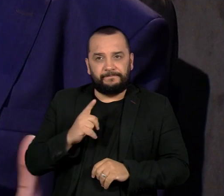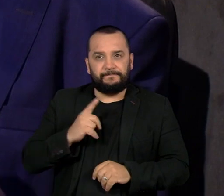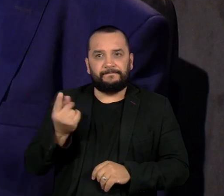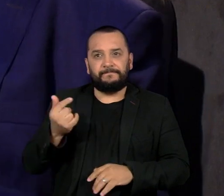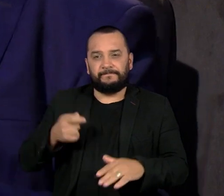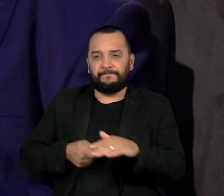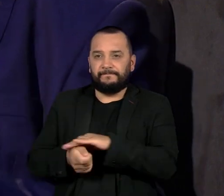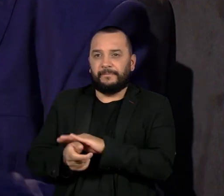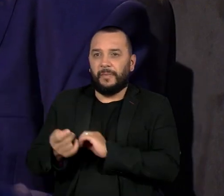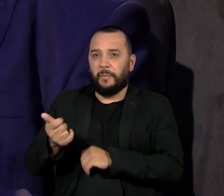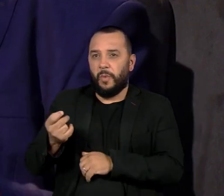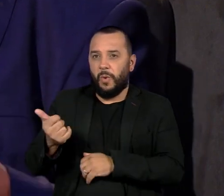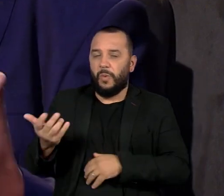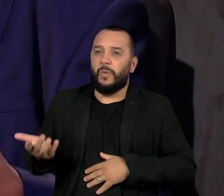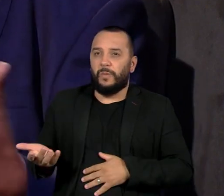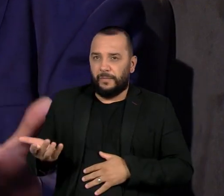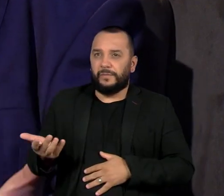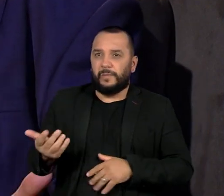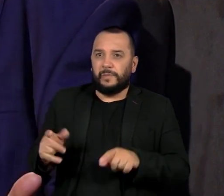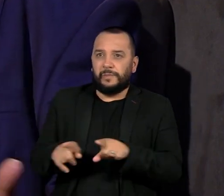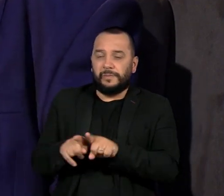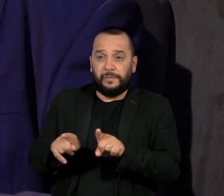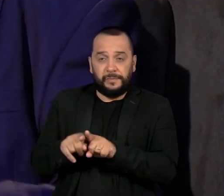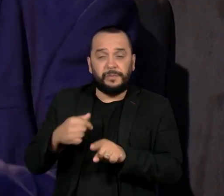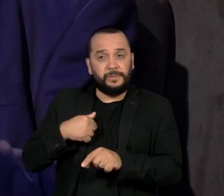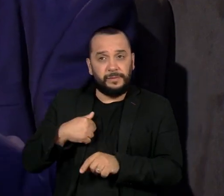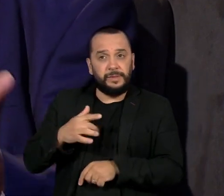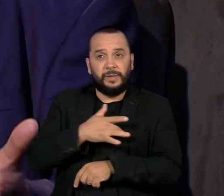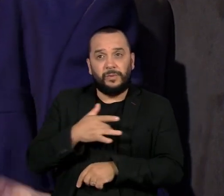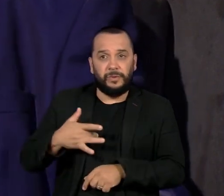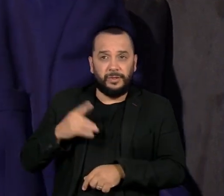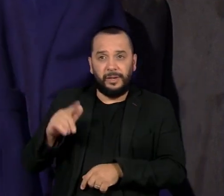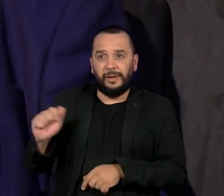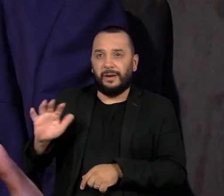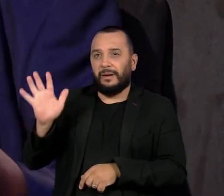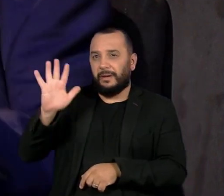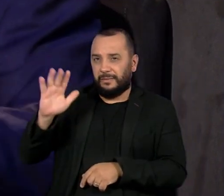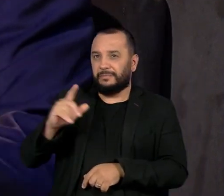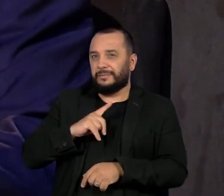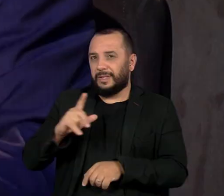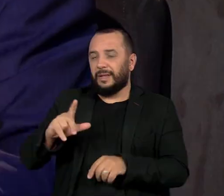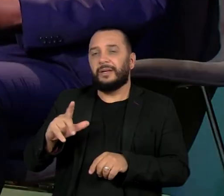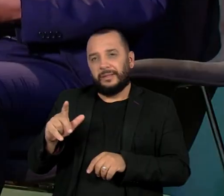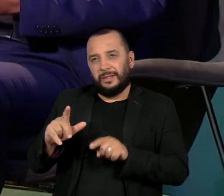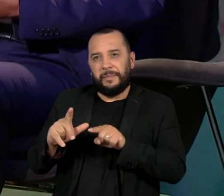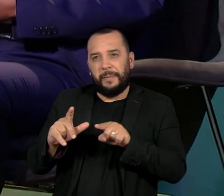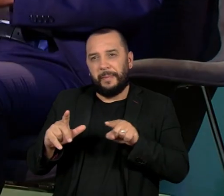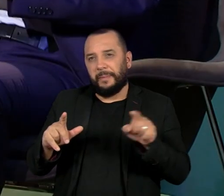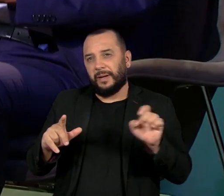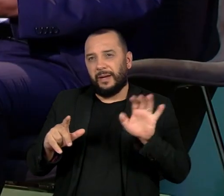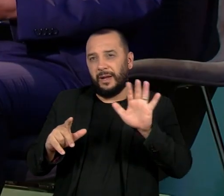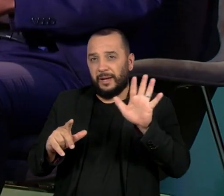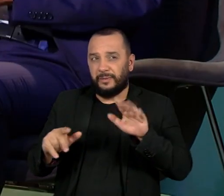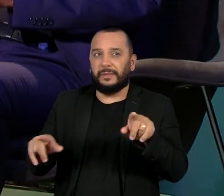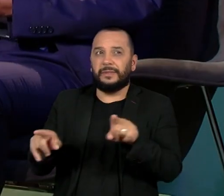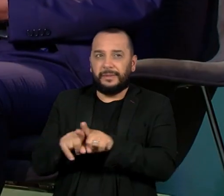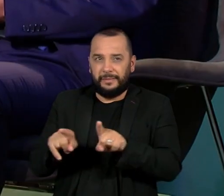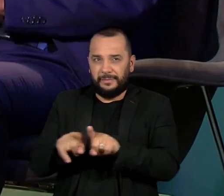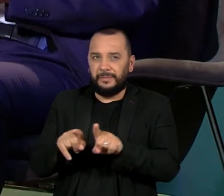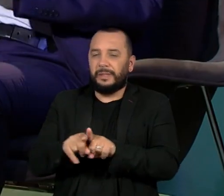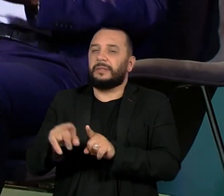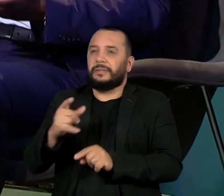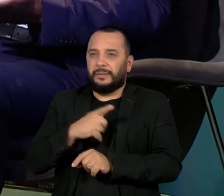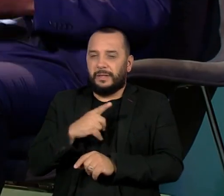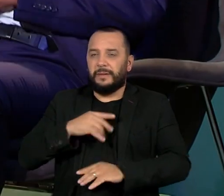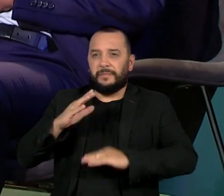subfinanciamento, saúde custa caro, a inflação de saúde é alta, do outro lado, a gente também tem as práticas que precisam